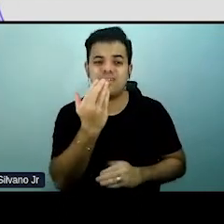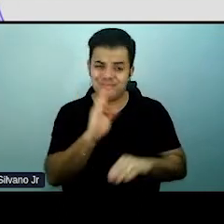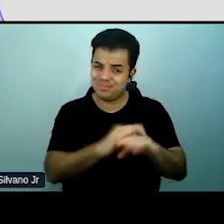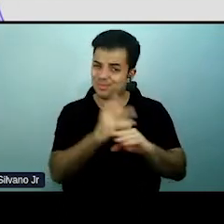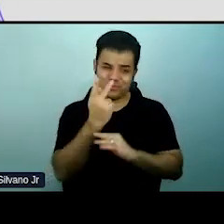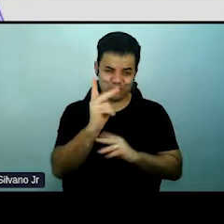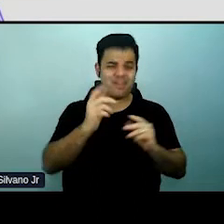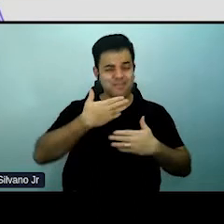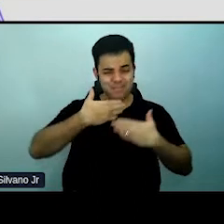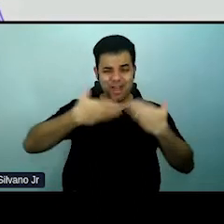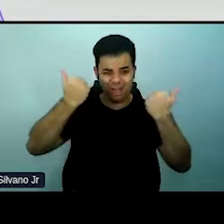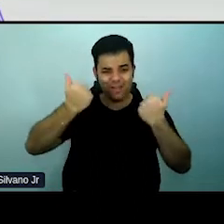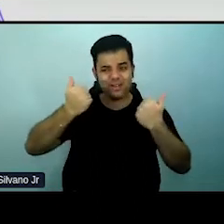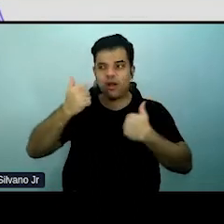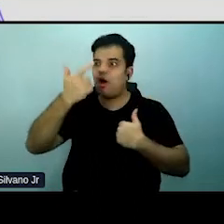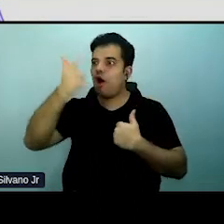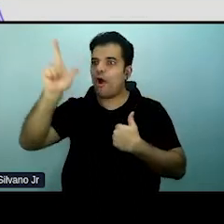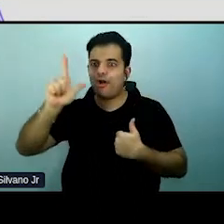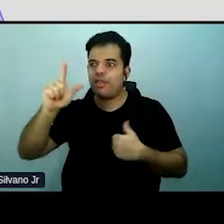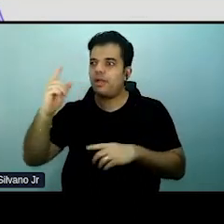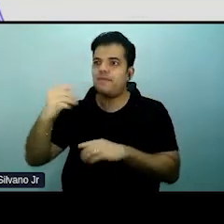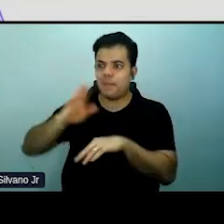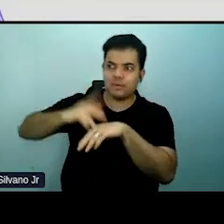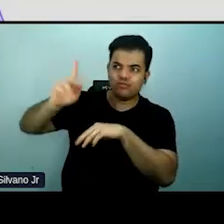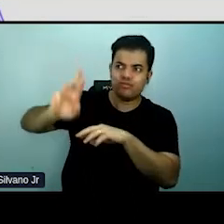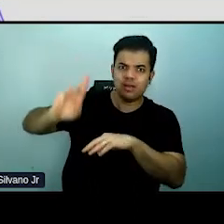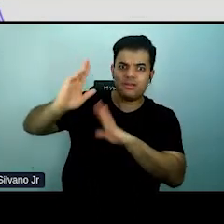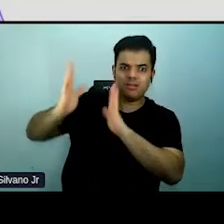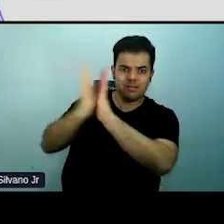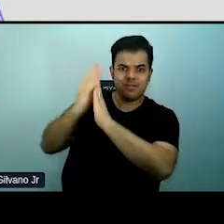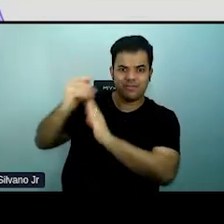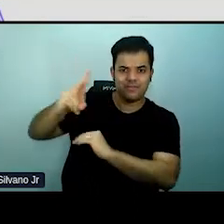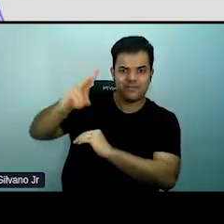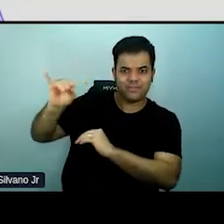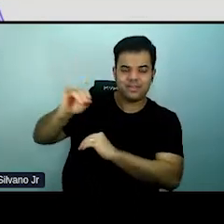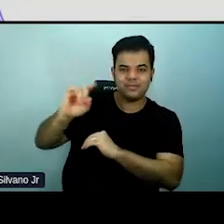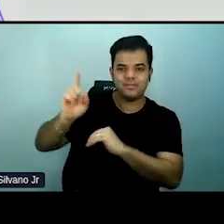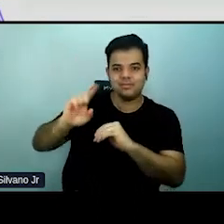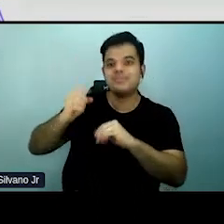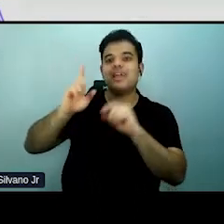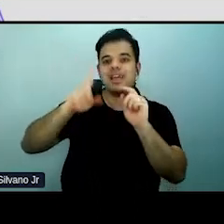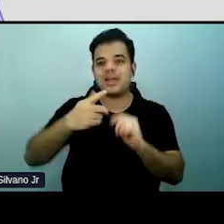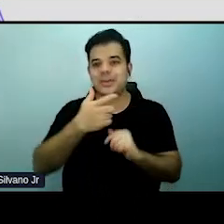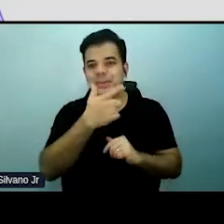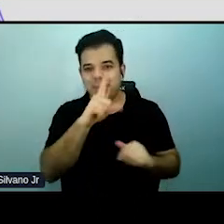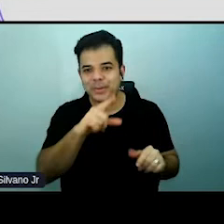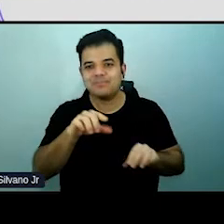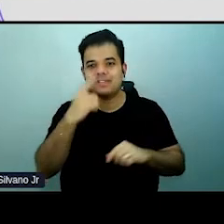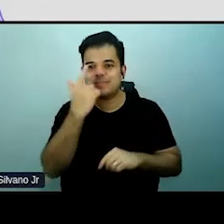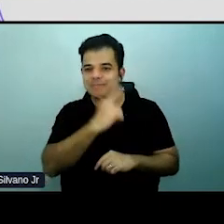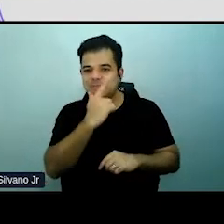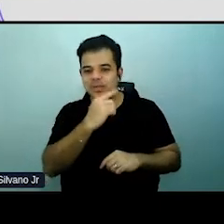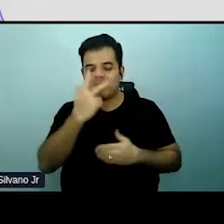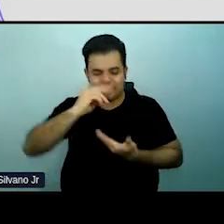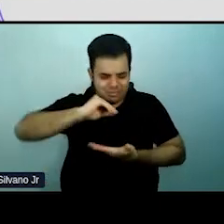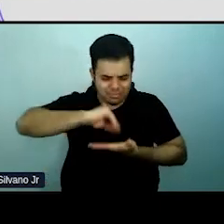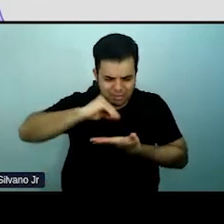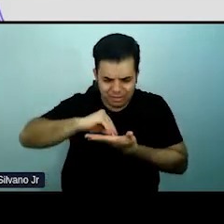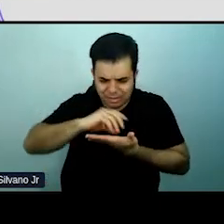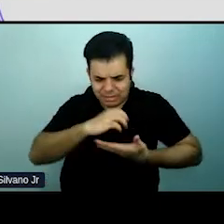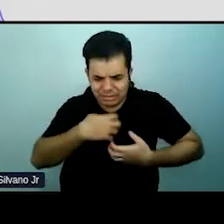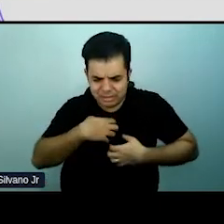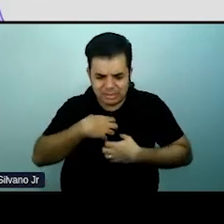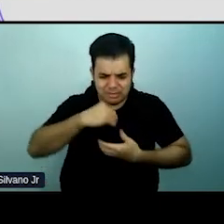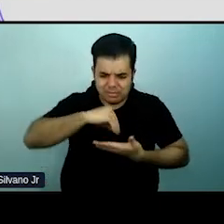tem um trabalho muito forte, principalmente do cuidado da síndrome da impostora e tudo mais, para que as pessoas não